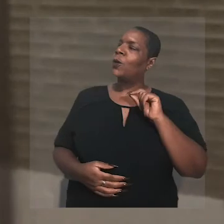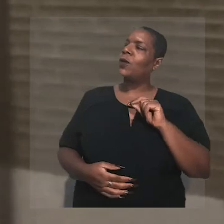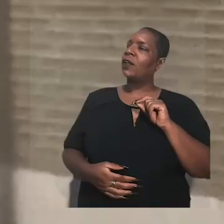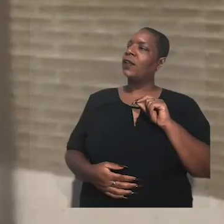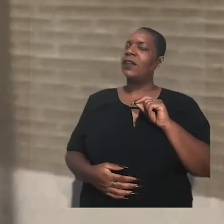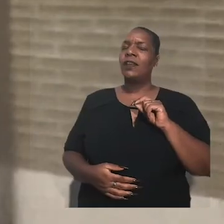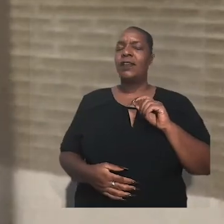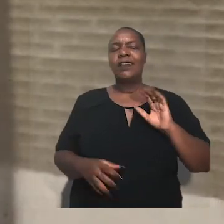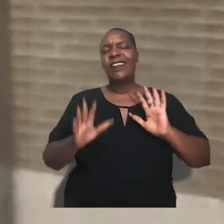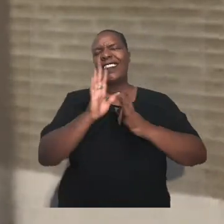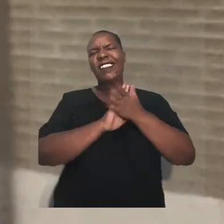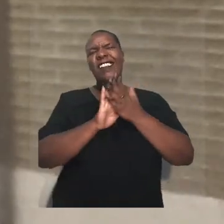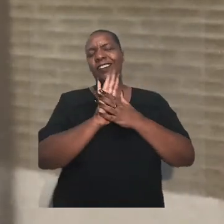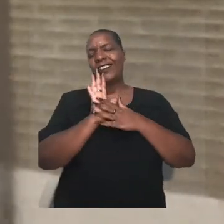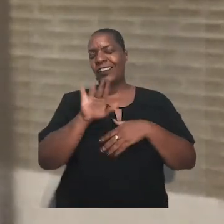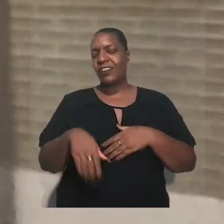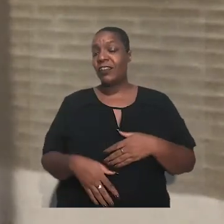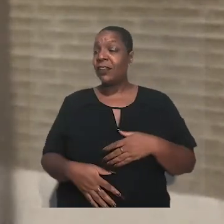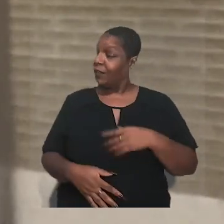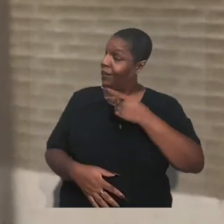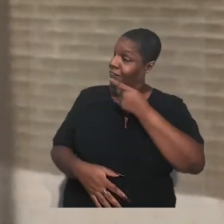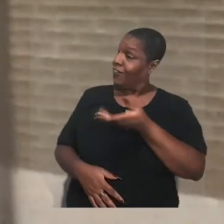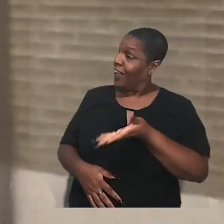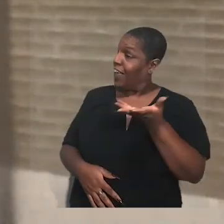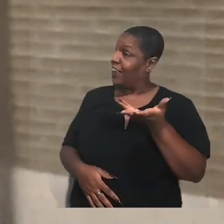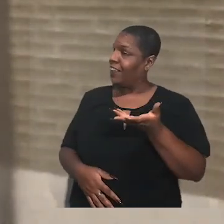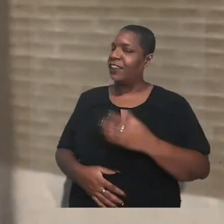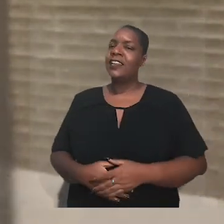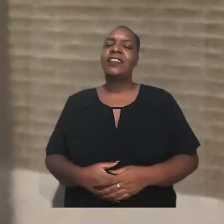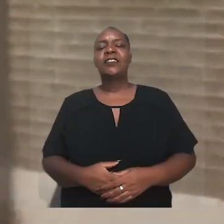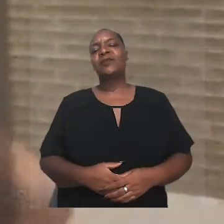O quê? Não, deixa. Fala.